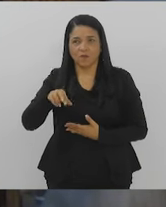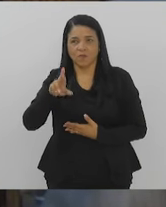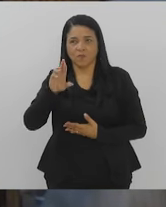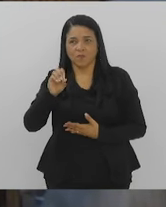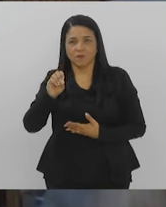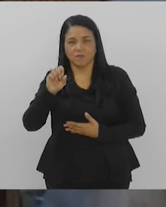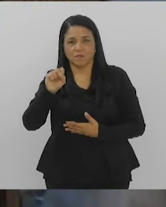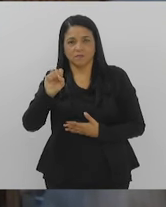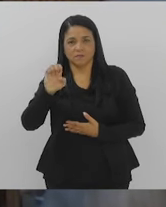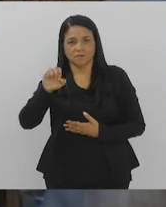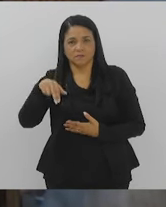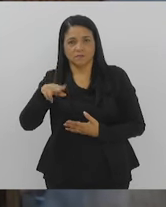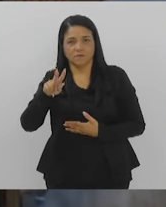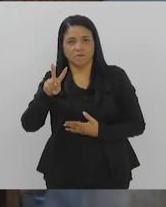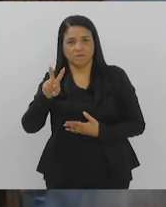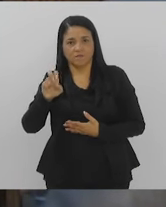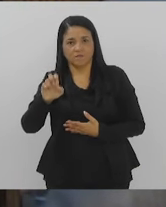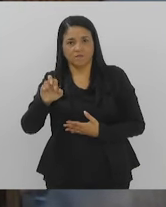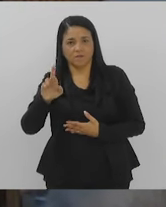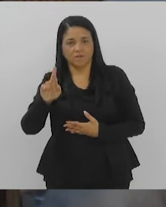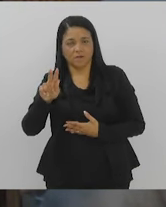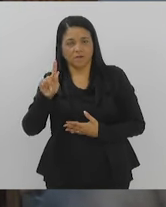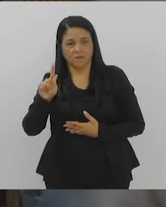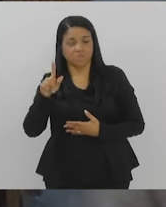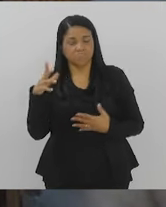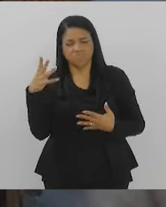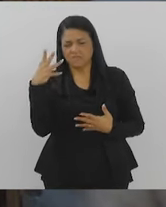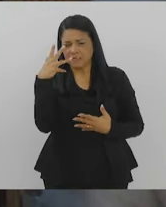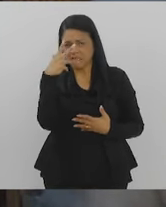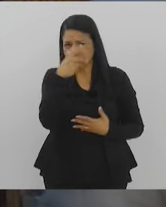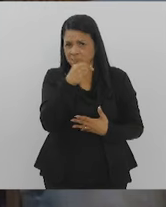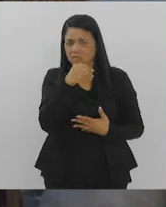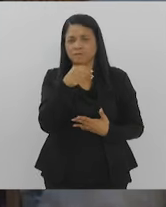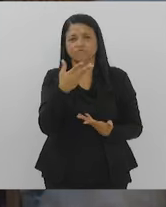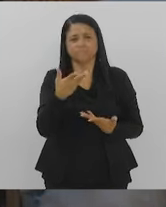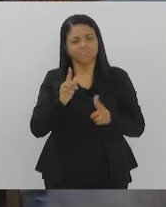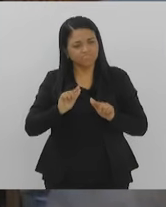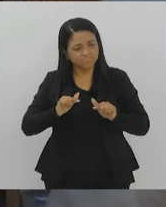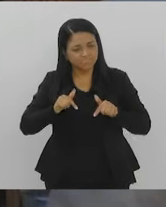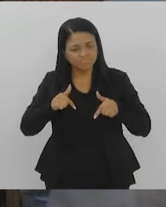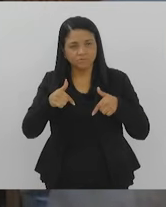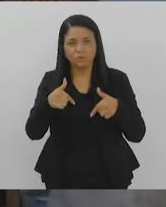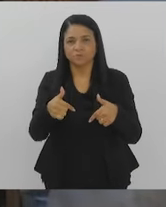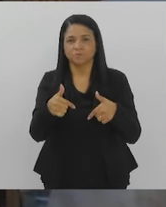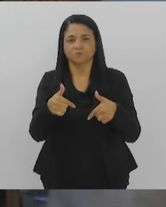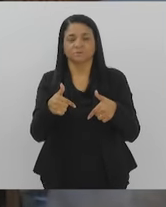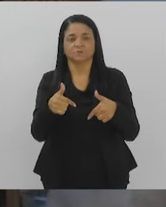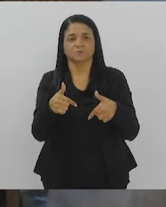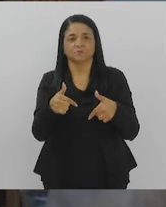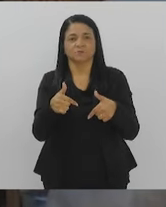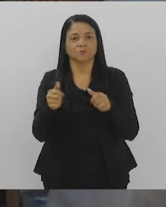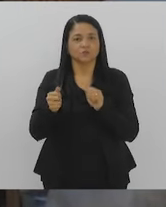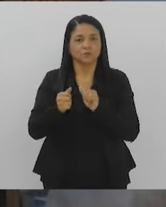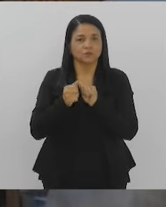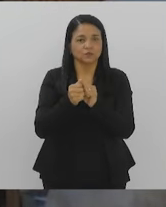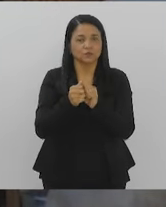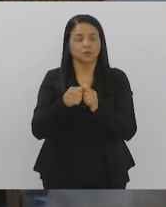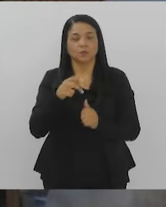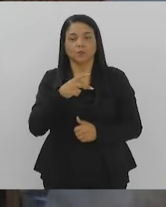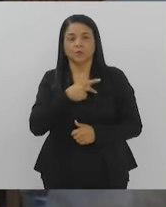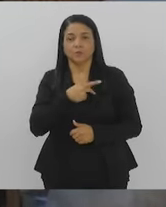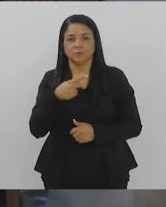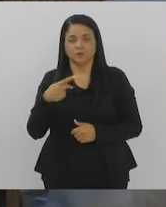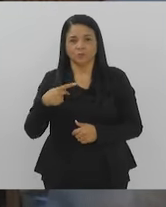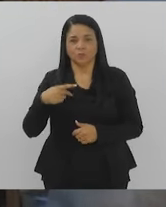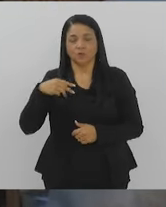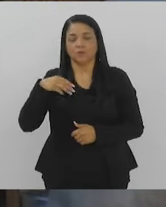pela sua lindíssima e oportuna iniciativa, juntamente com pastor Samuel Malapaia e